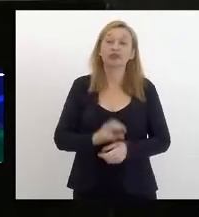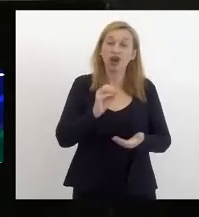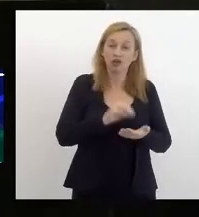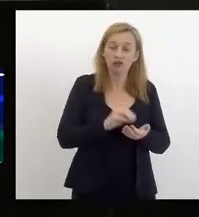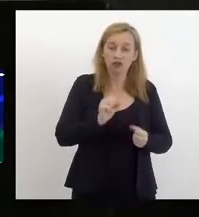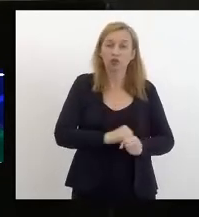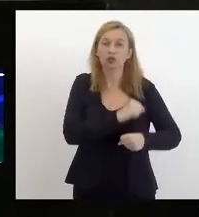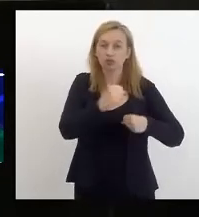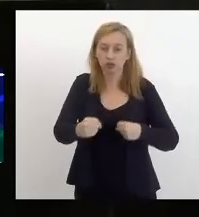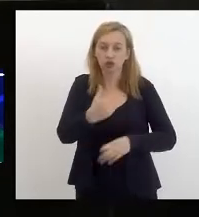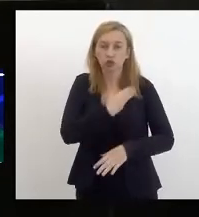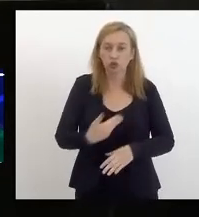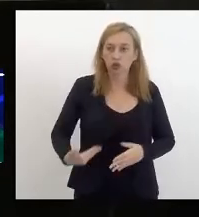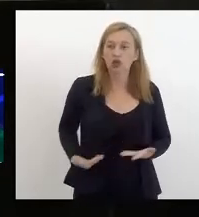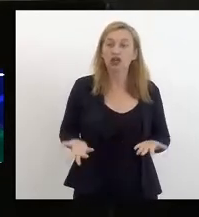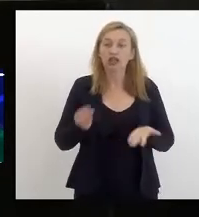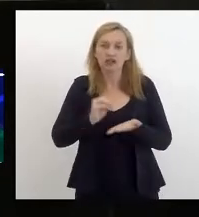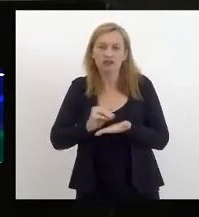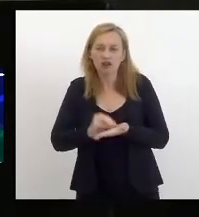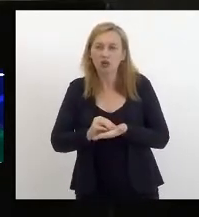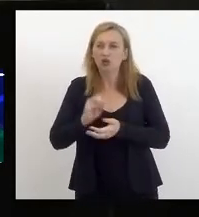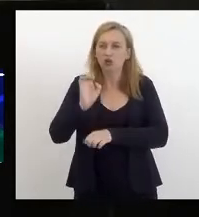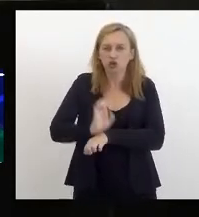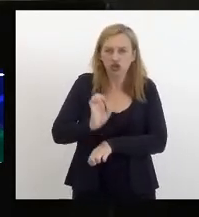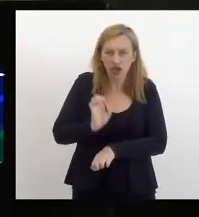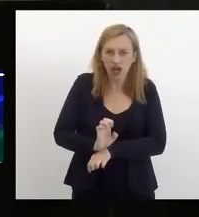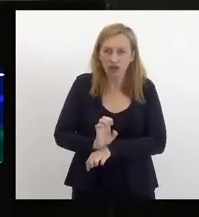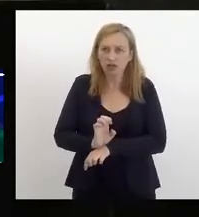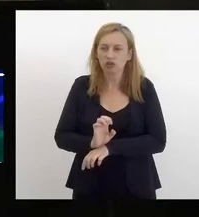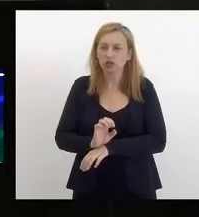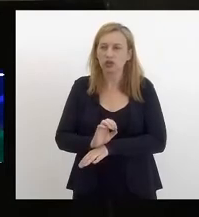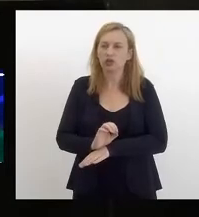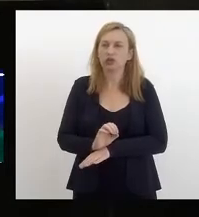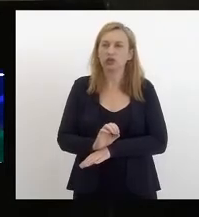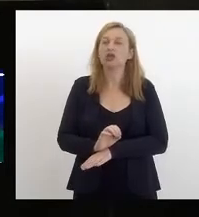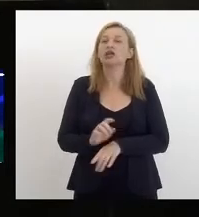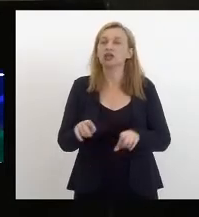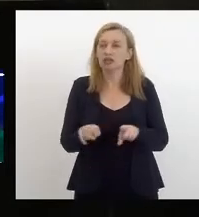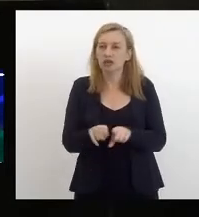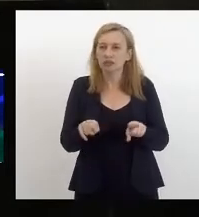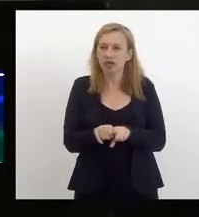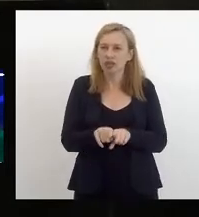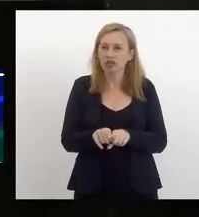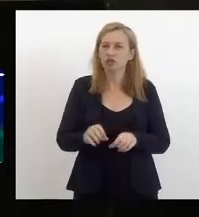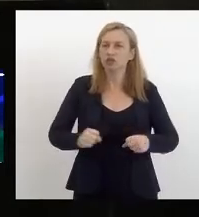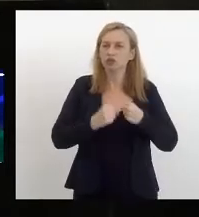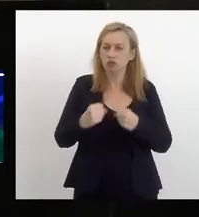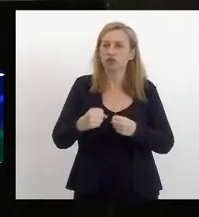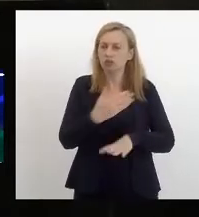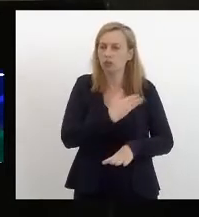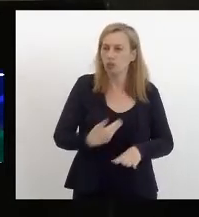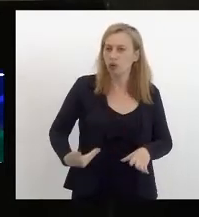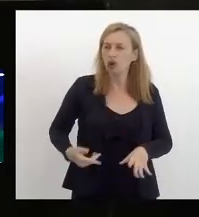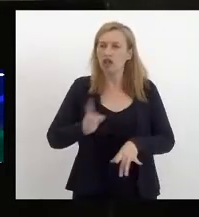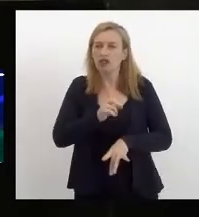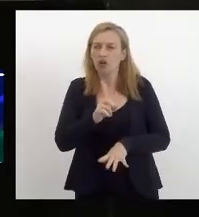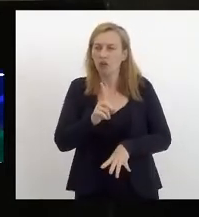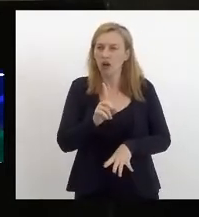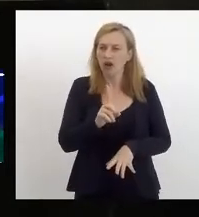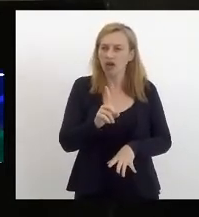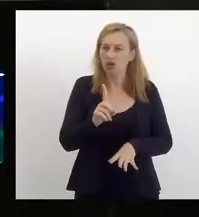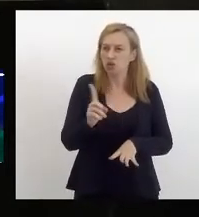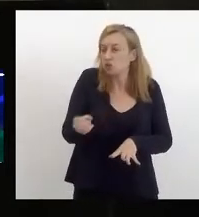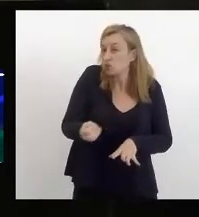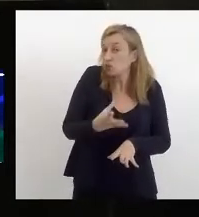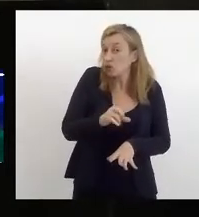do poder público e aí na ausência do estado na ausência do poder público que não é novidade ali durante a pandemia essa assim era novidade